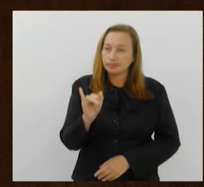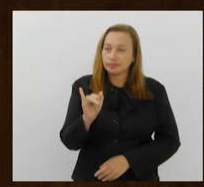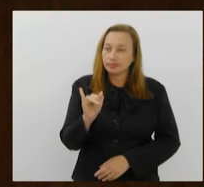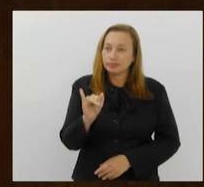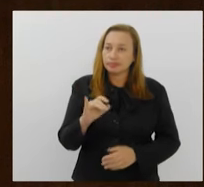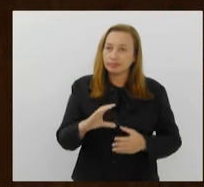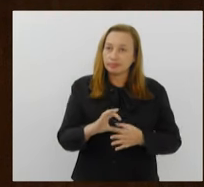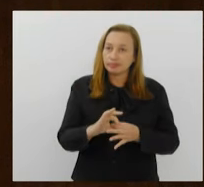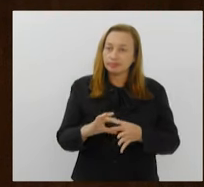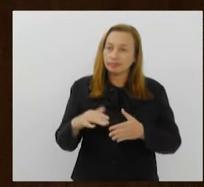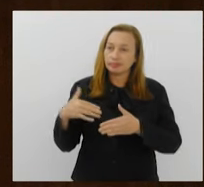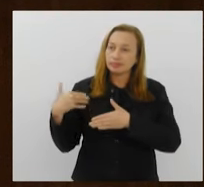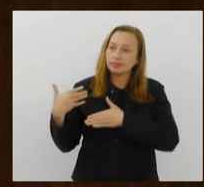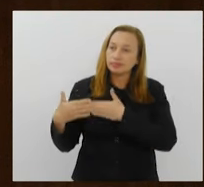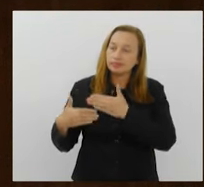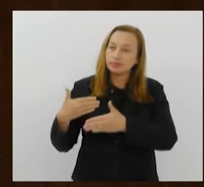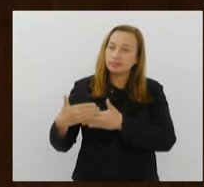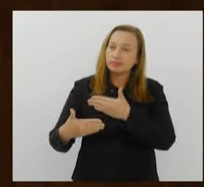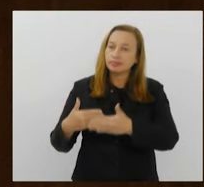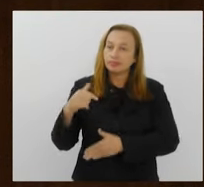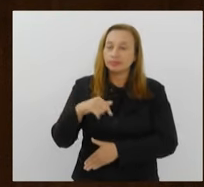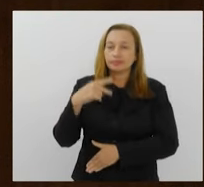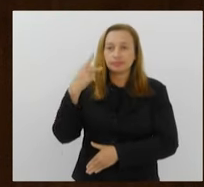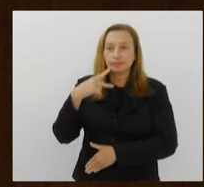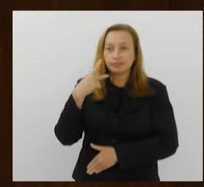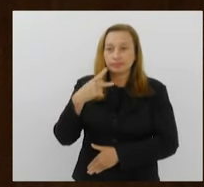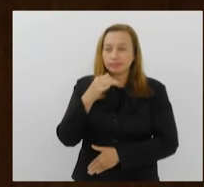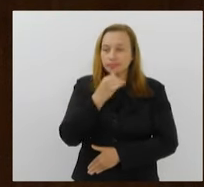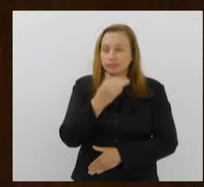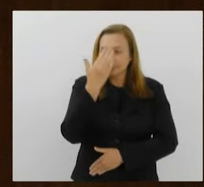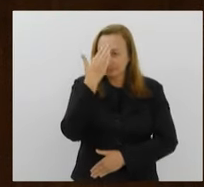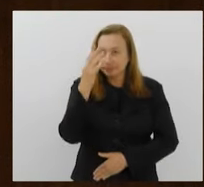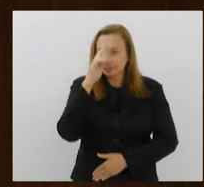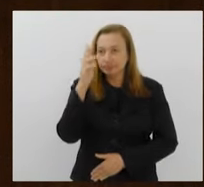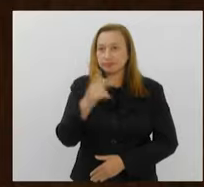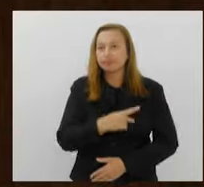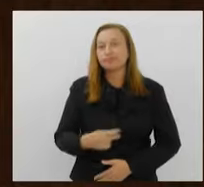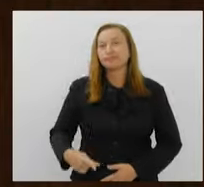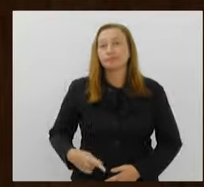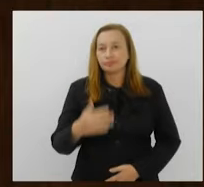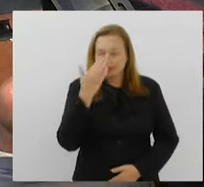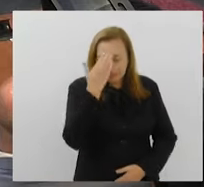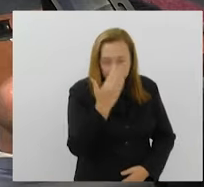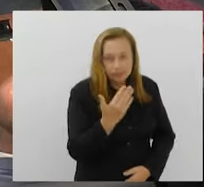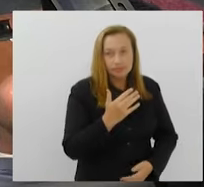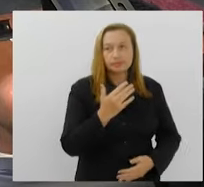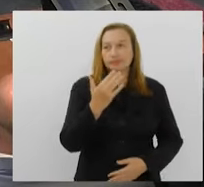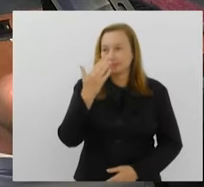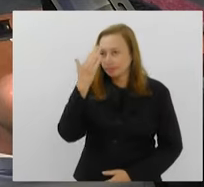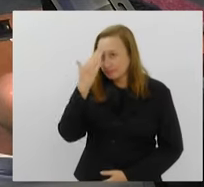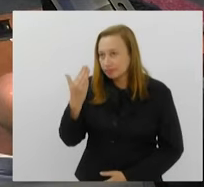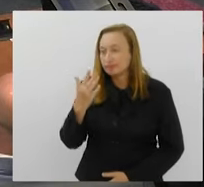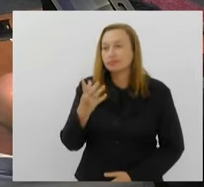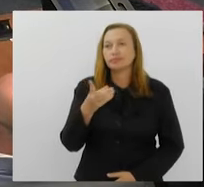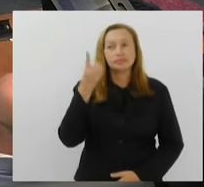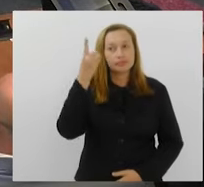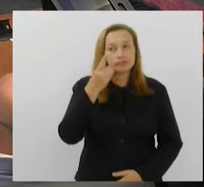um legado aqui no Parlamento Fluminense. Muito obrigado, senhor presidente. Obrigado, deputado Luiz